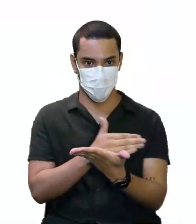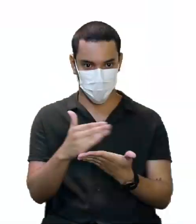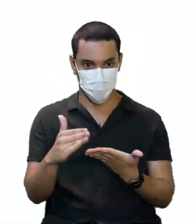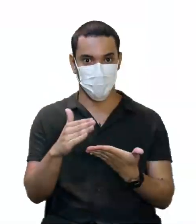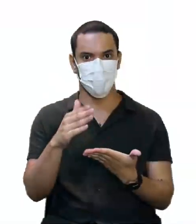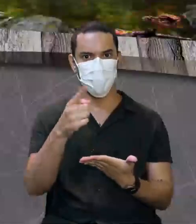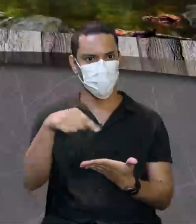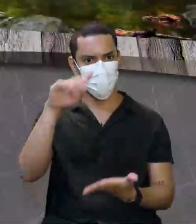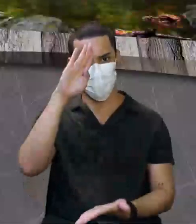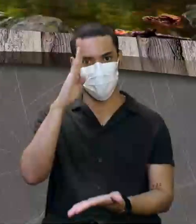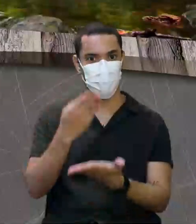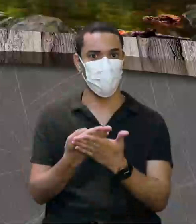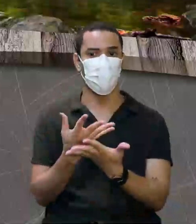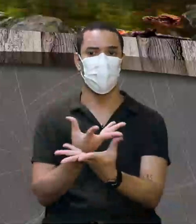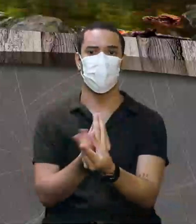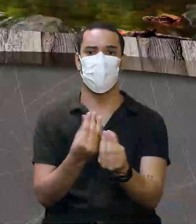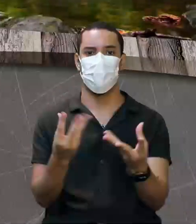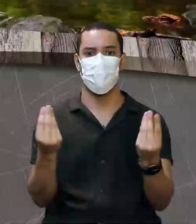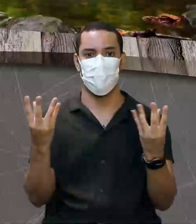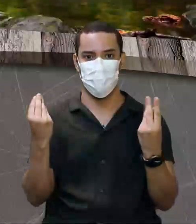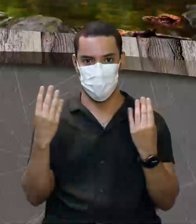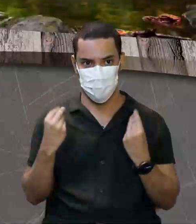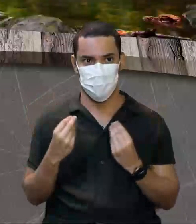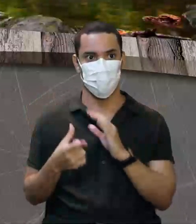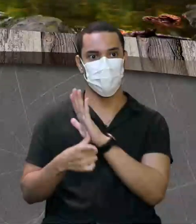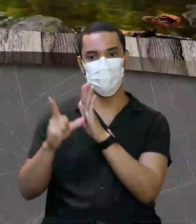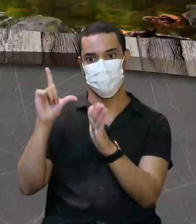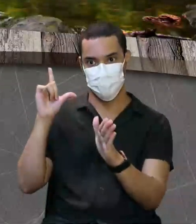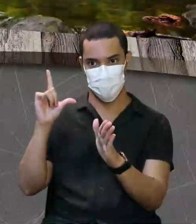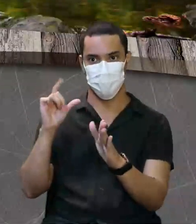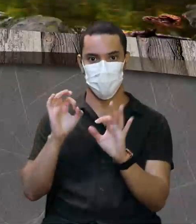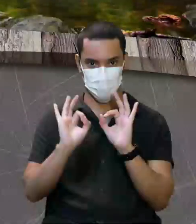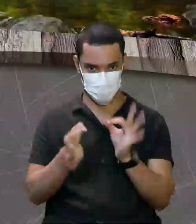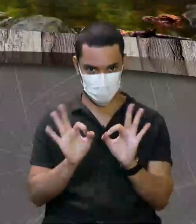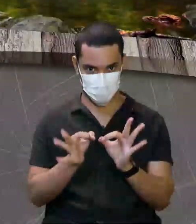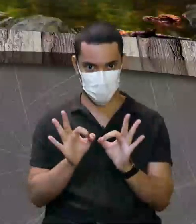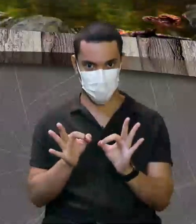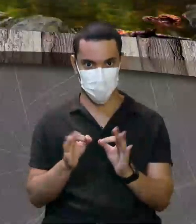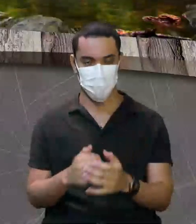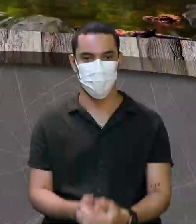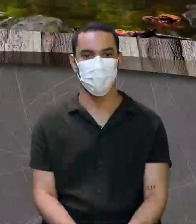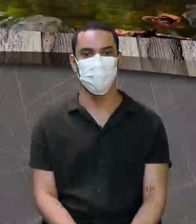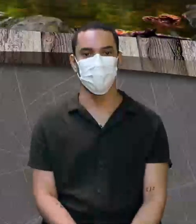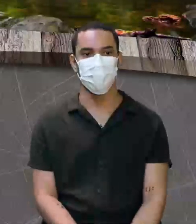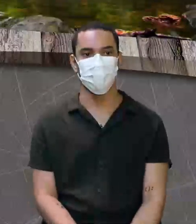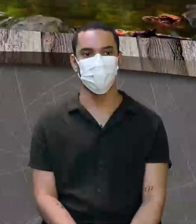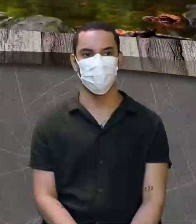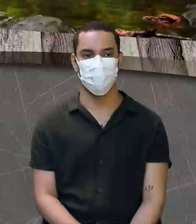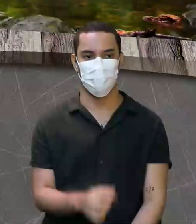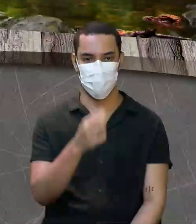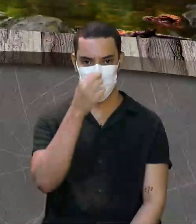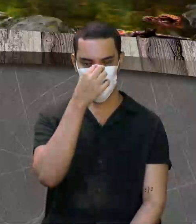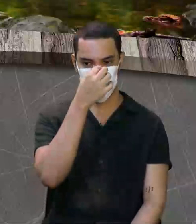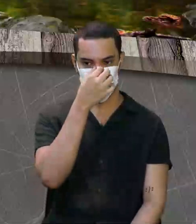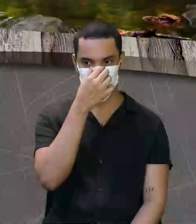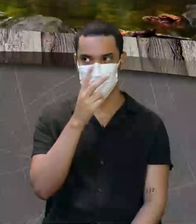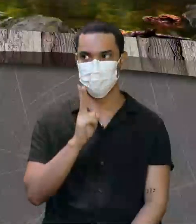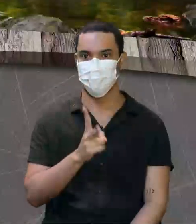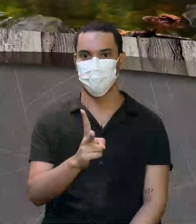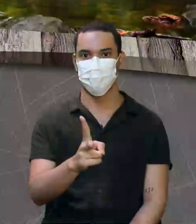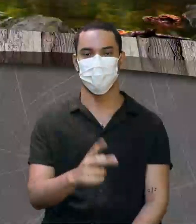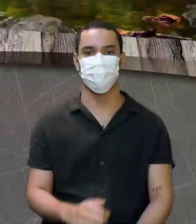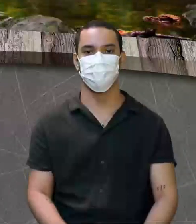partir, acredita-se, muitos dos australopithecus. Perfeito? Gente, vamos